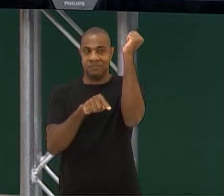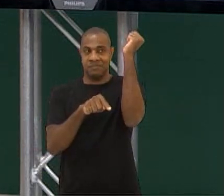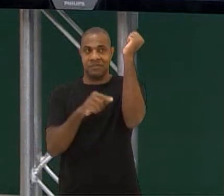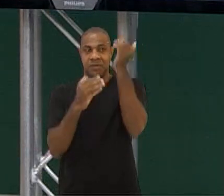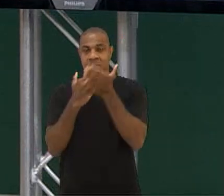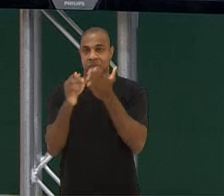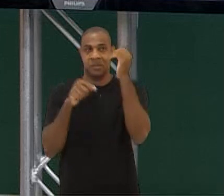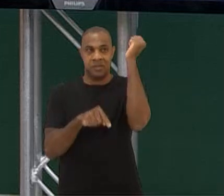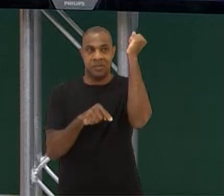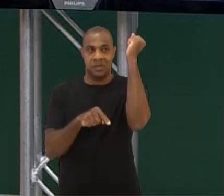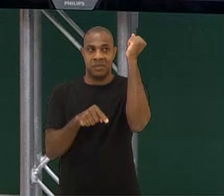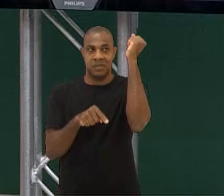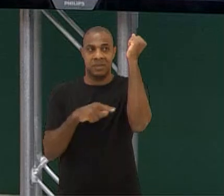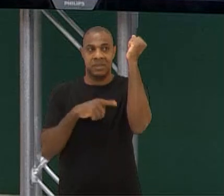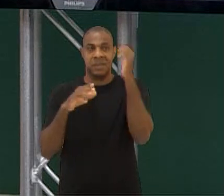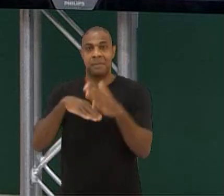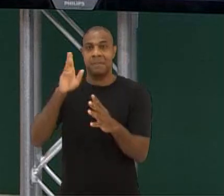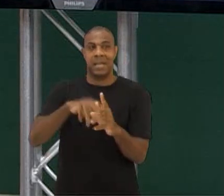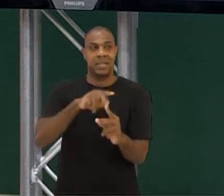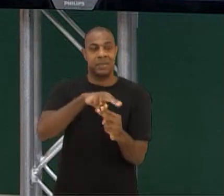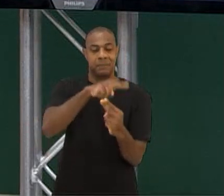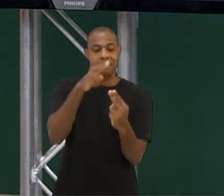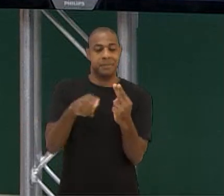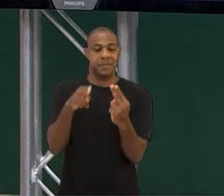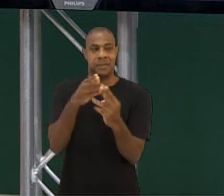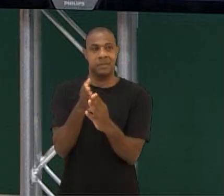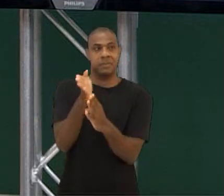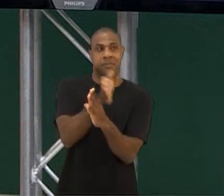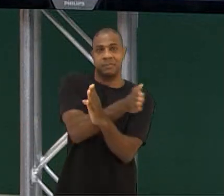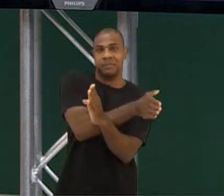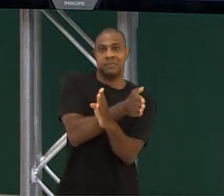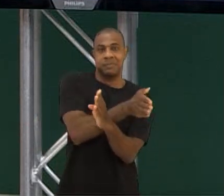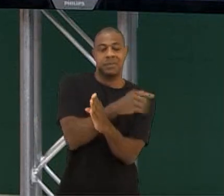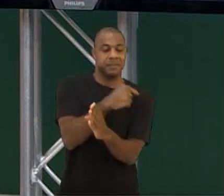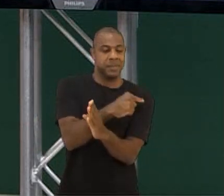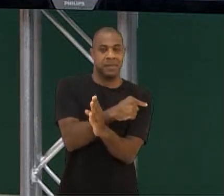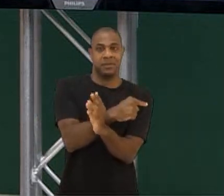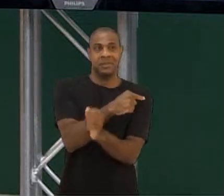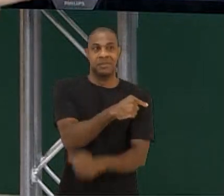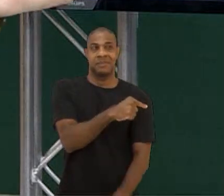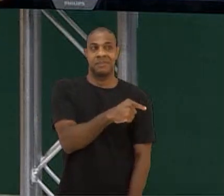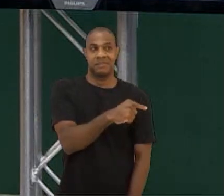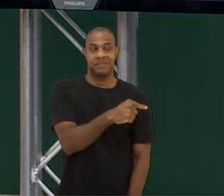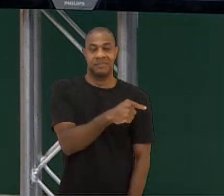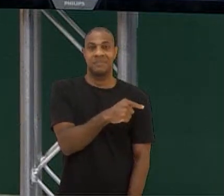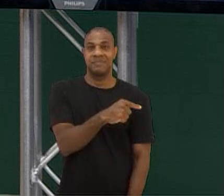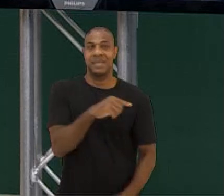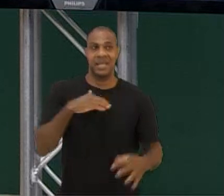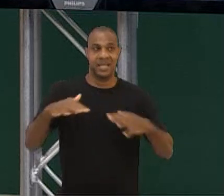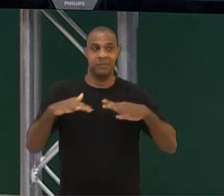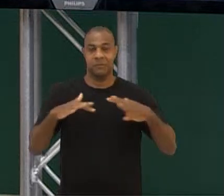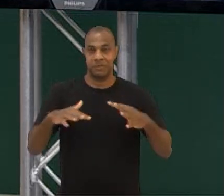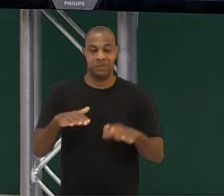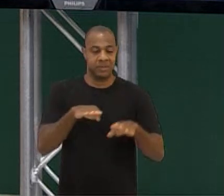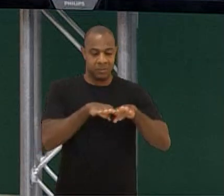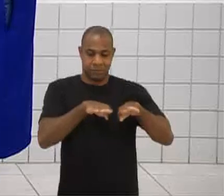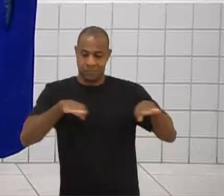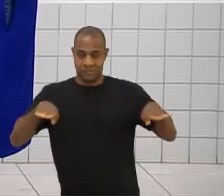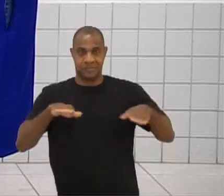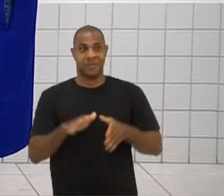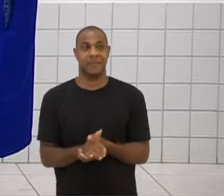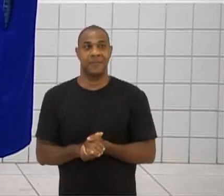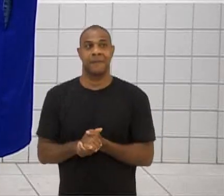função que tem um mais π, ela começou para cá, ó, no menos π. Tá? Então, é esse deslocamento na horizontal.